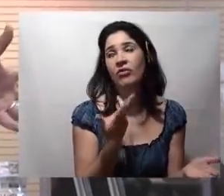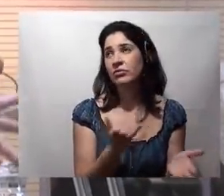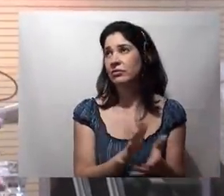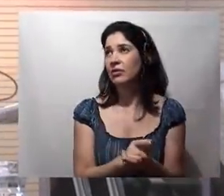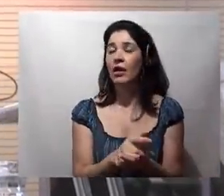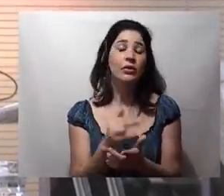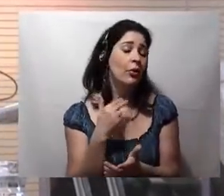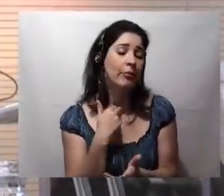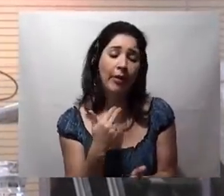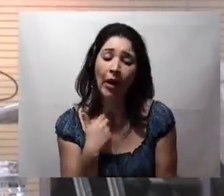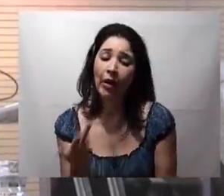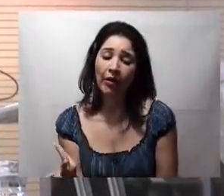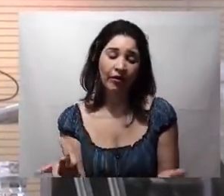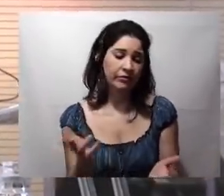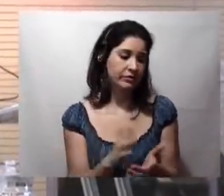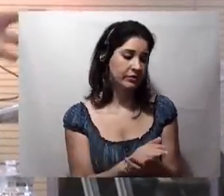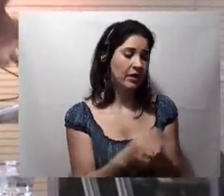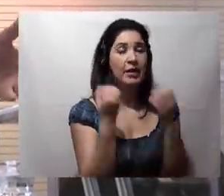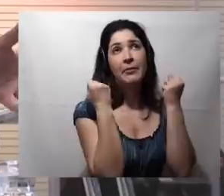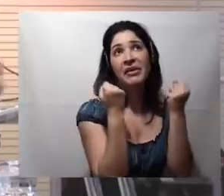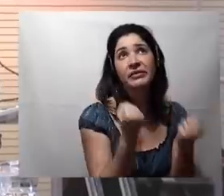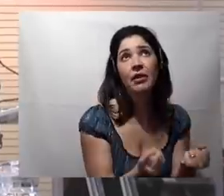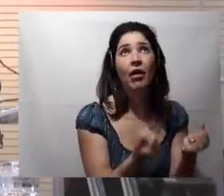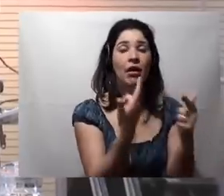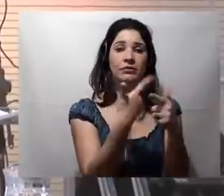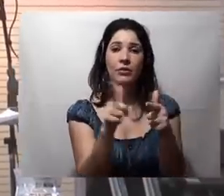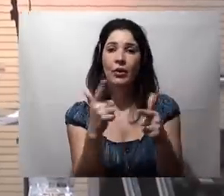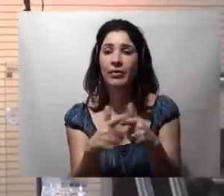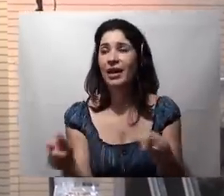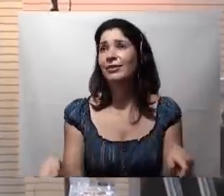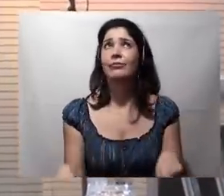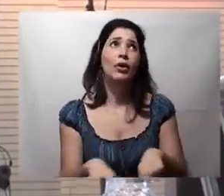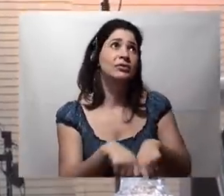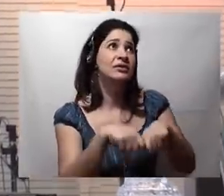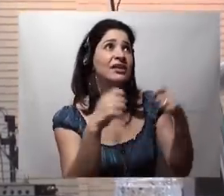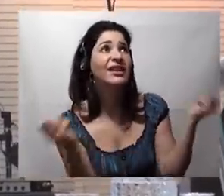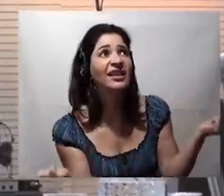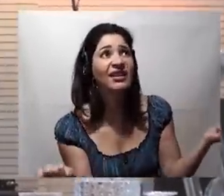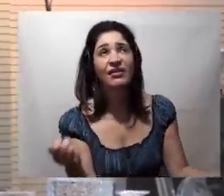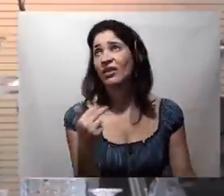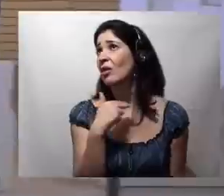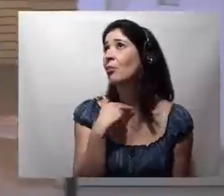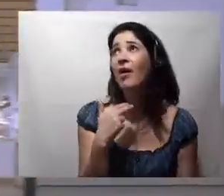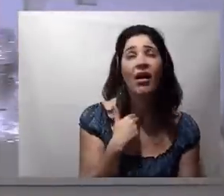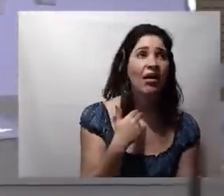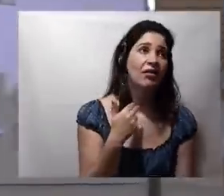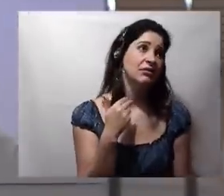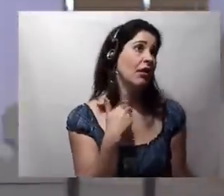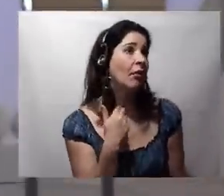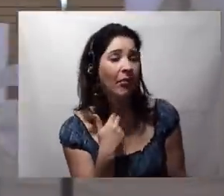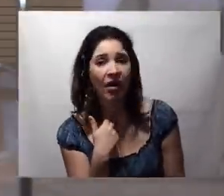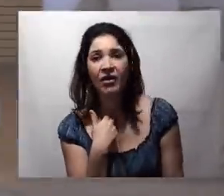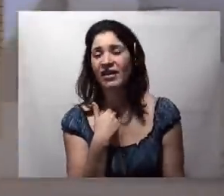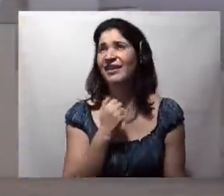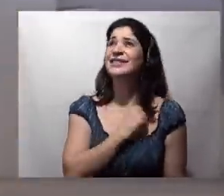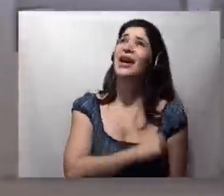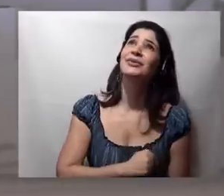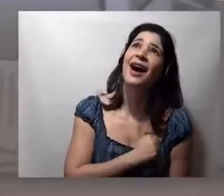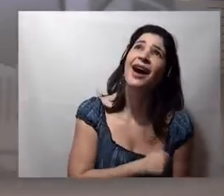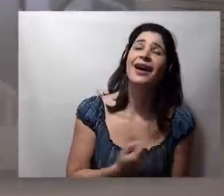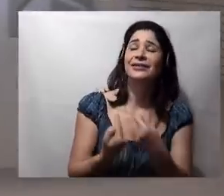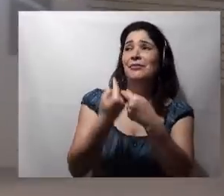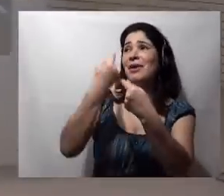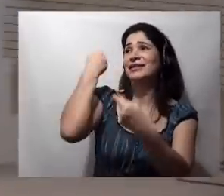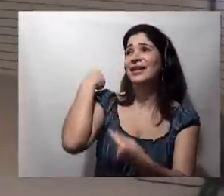não posso tomar não posso mais não posso tomar pois é que